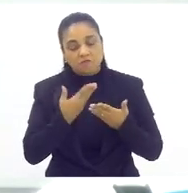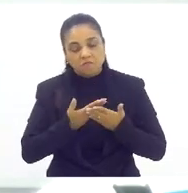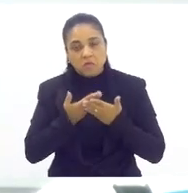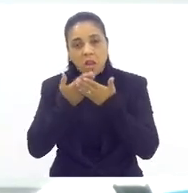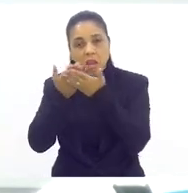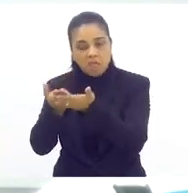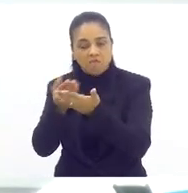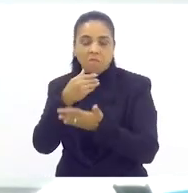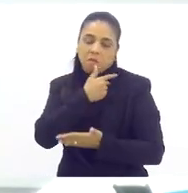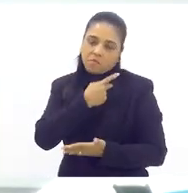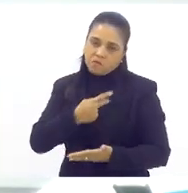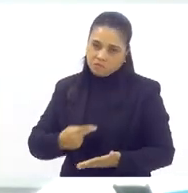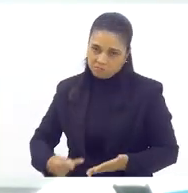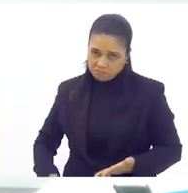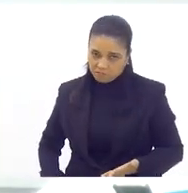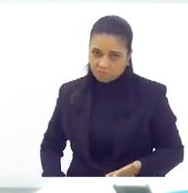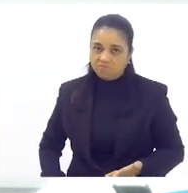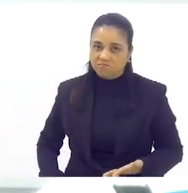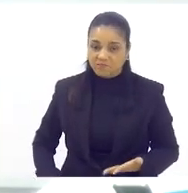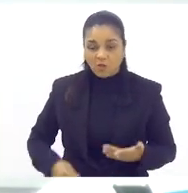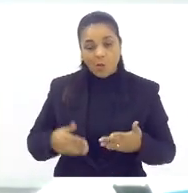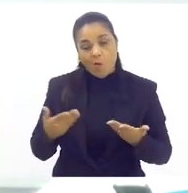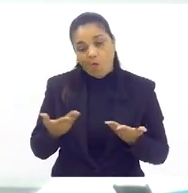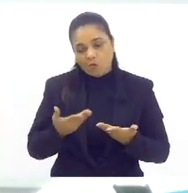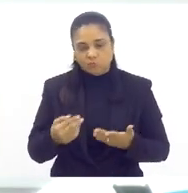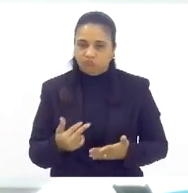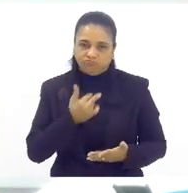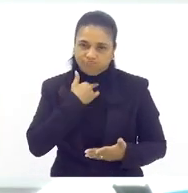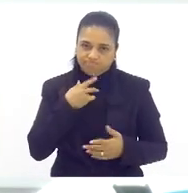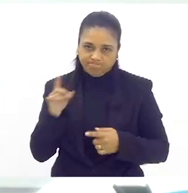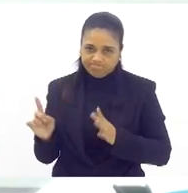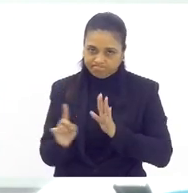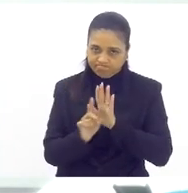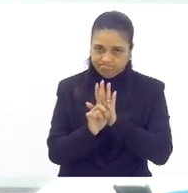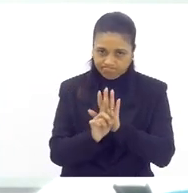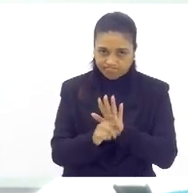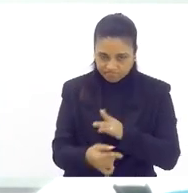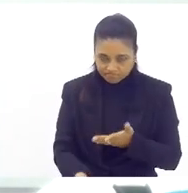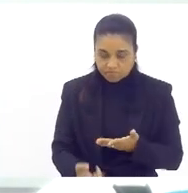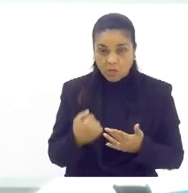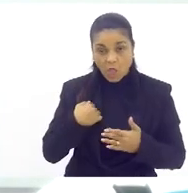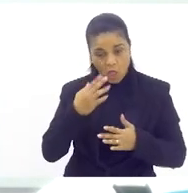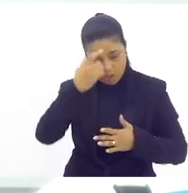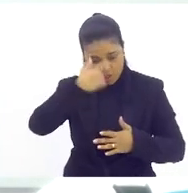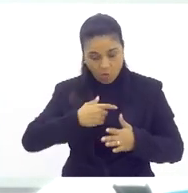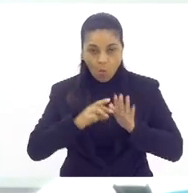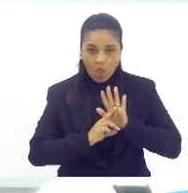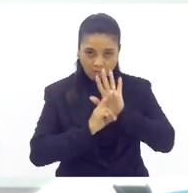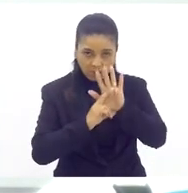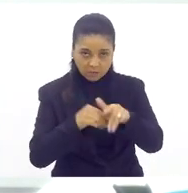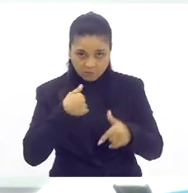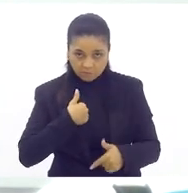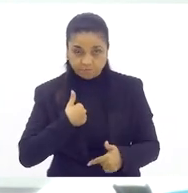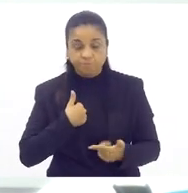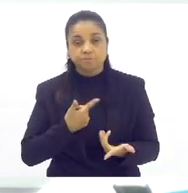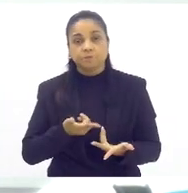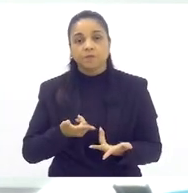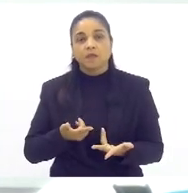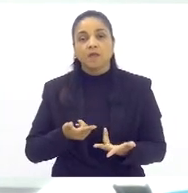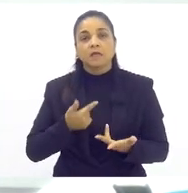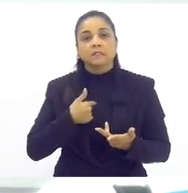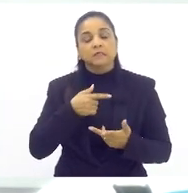para presidência que infelizmente hoje não pode estar aqui e algumas outras questões a gente pode